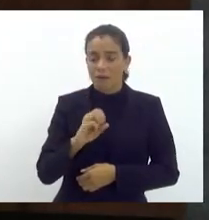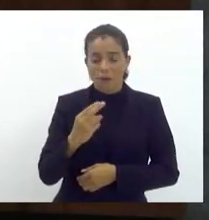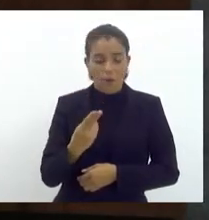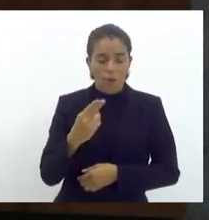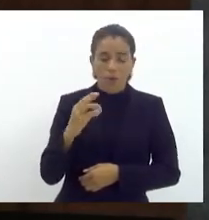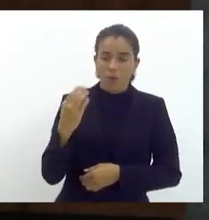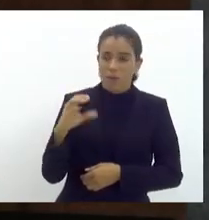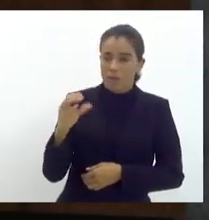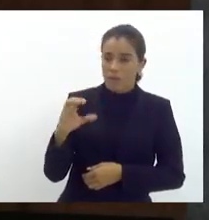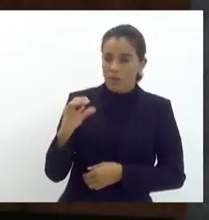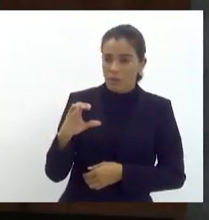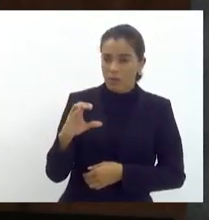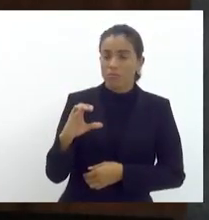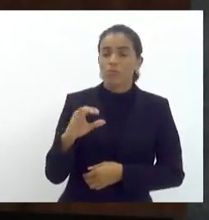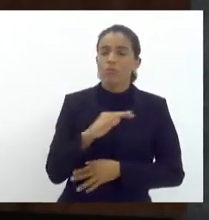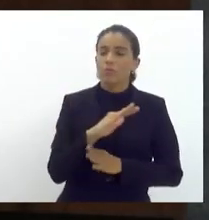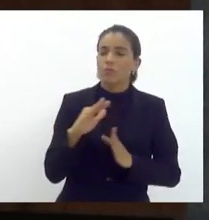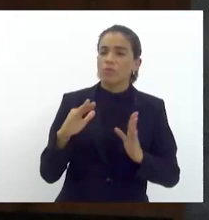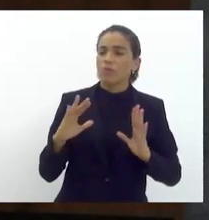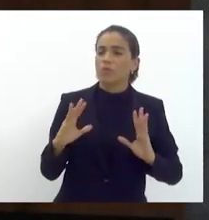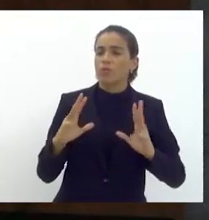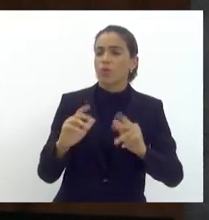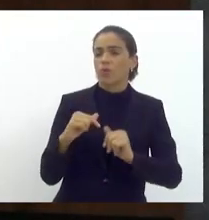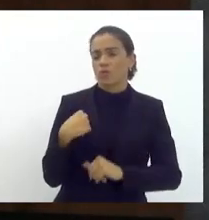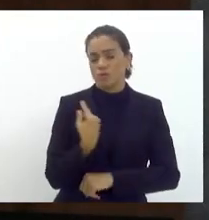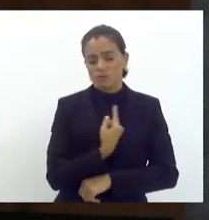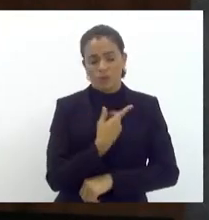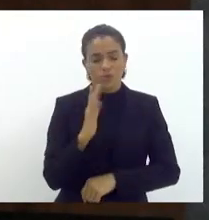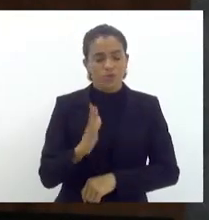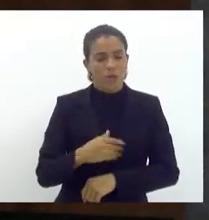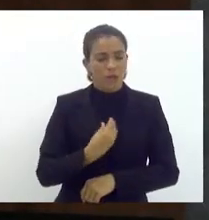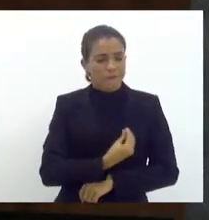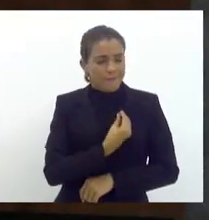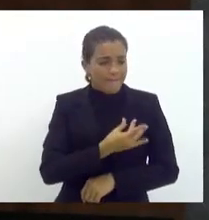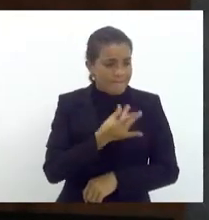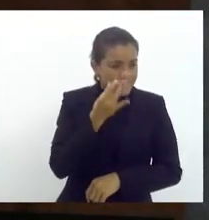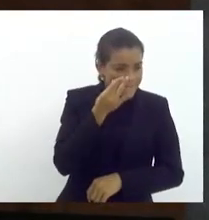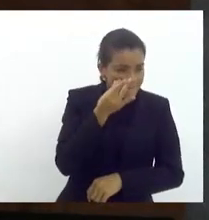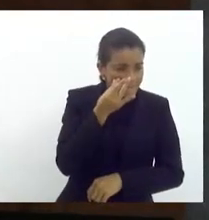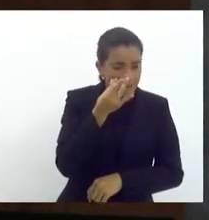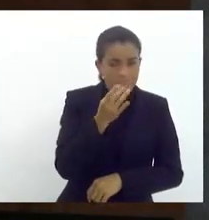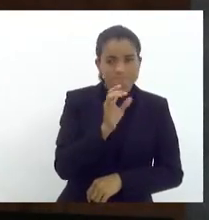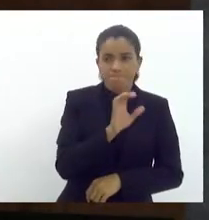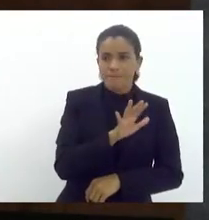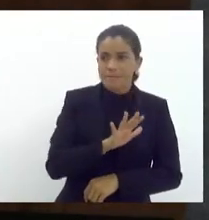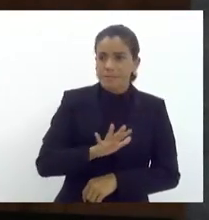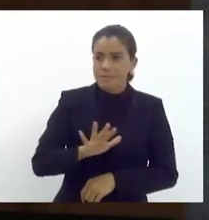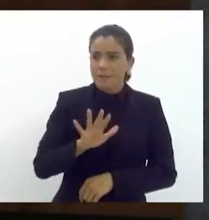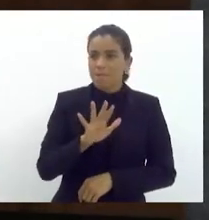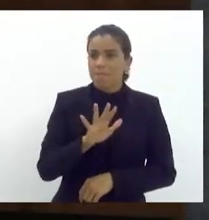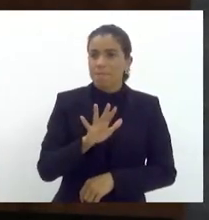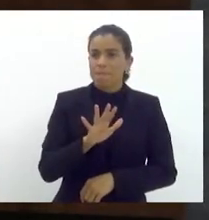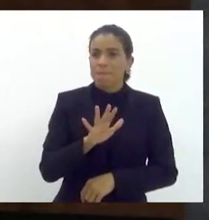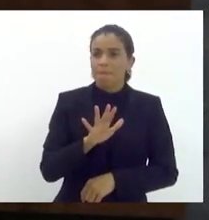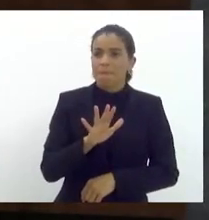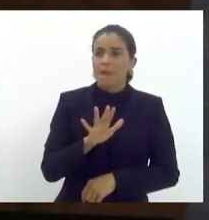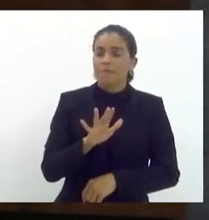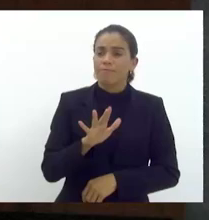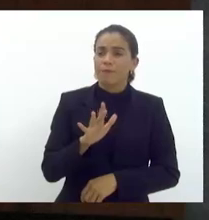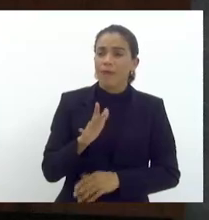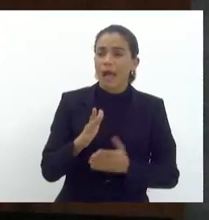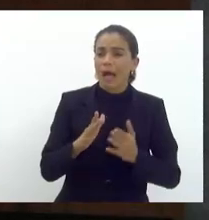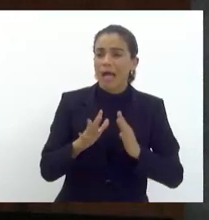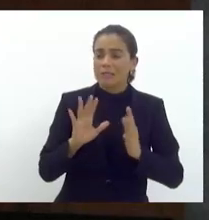Niterói todos nós já vivenciamos em algum momento fruto não é das